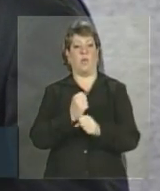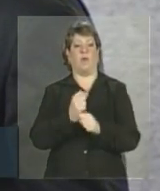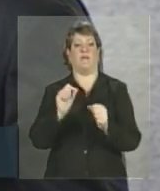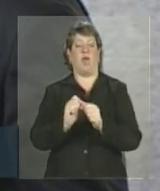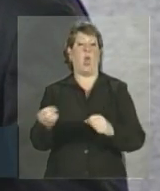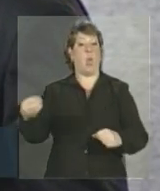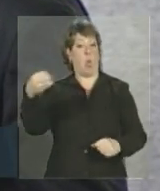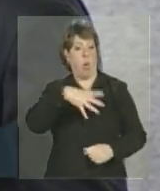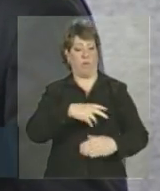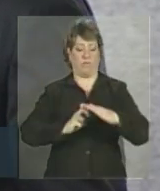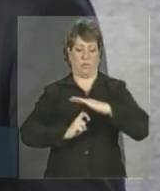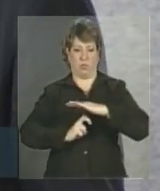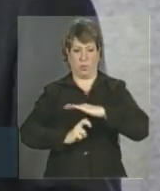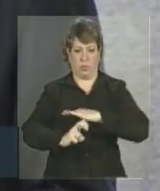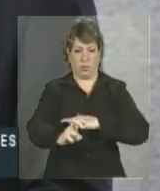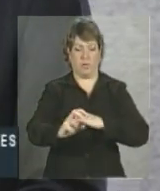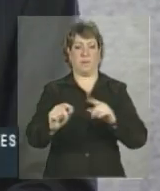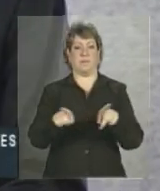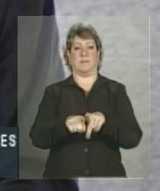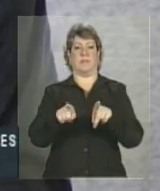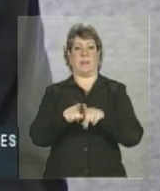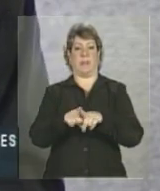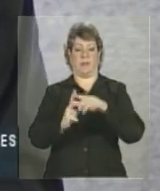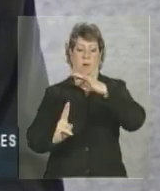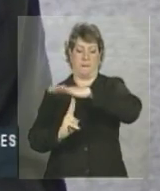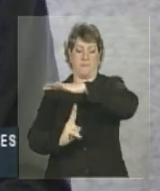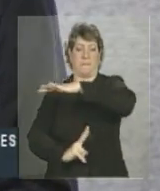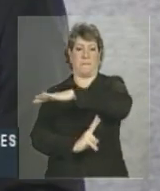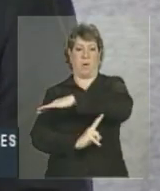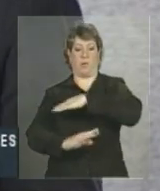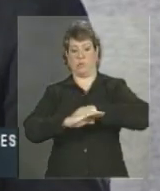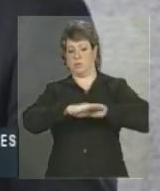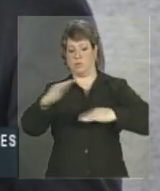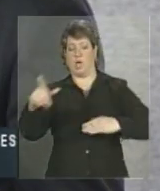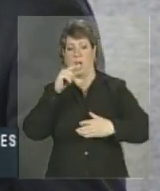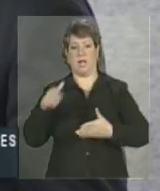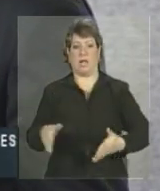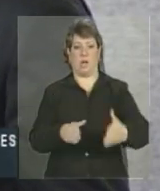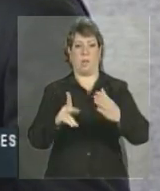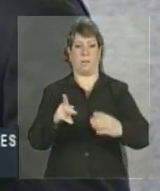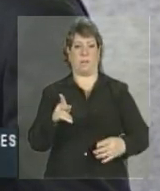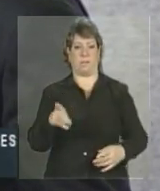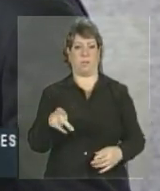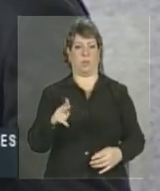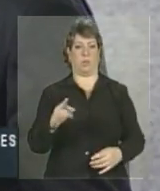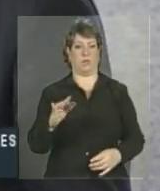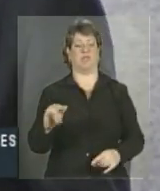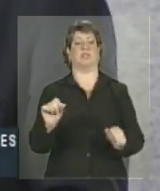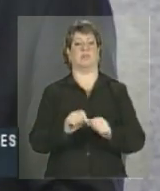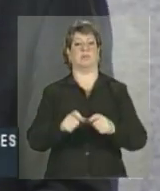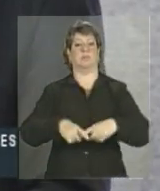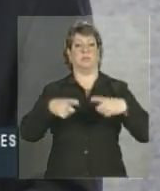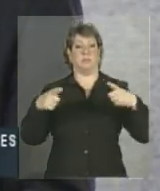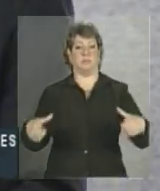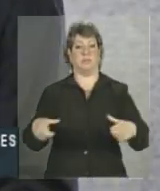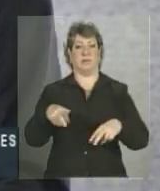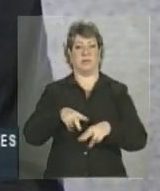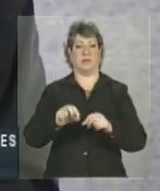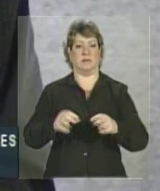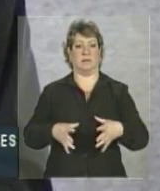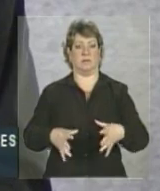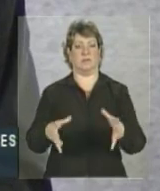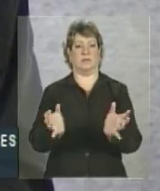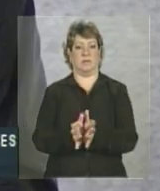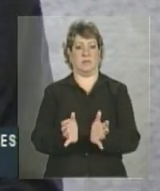linha de metrô com uma ponte sobre o rio Poti. Vamos ampliar a linha que já existe, vamos levar até a